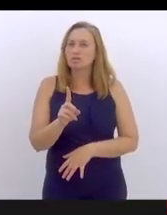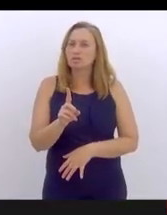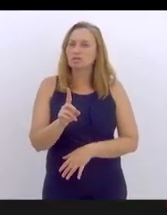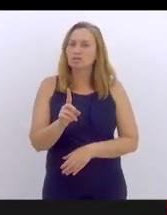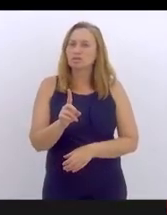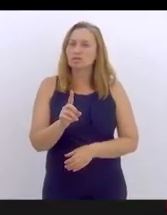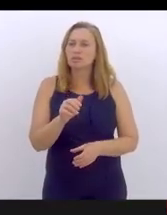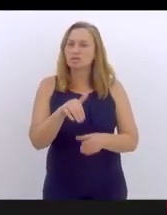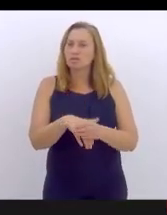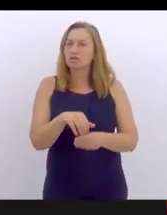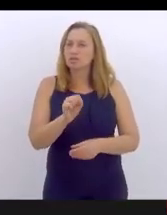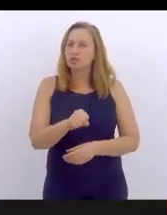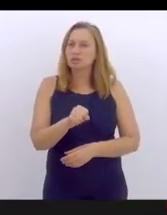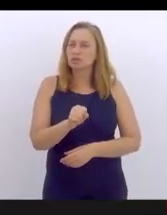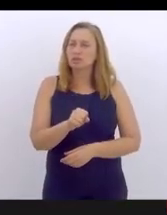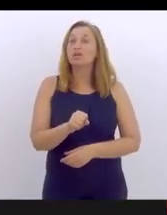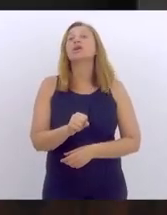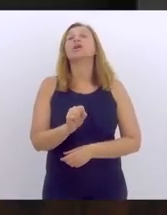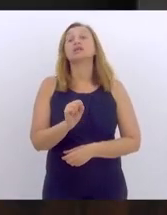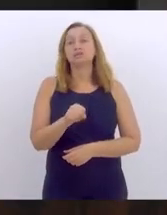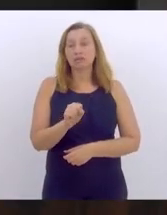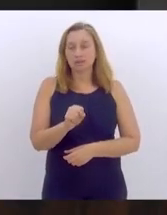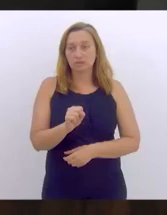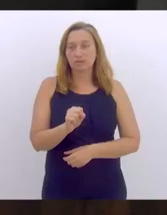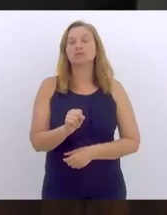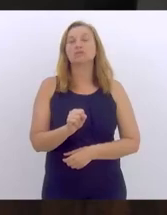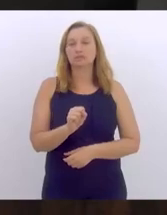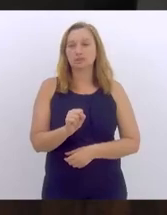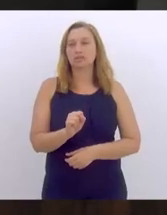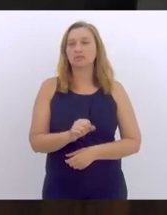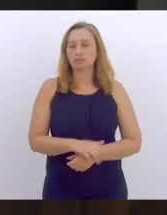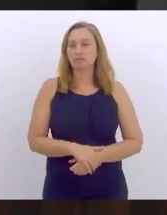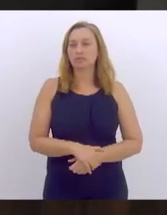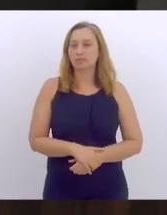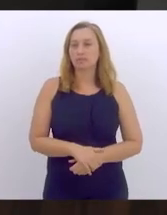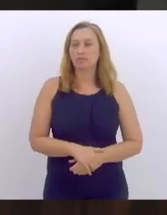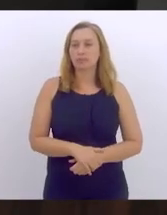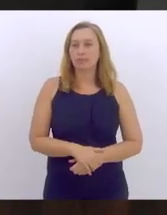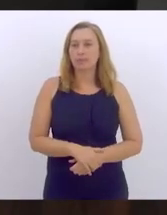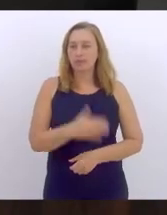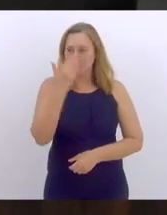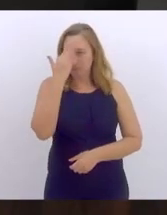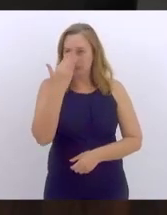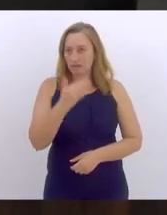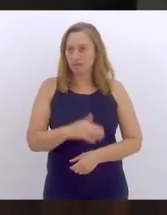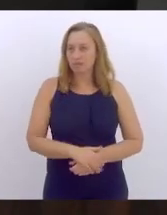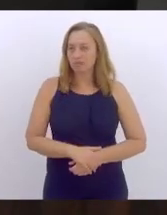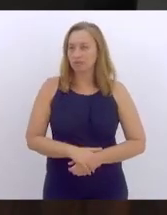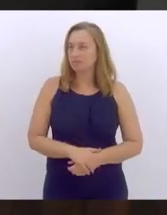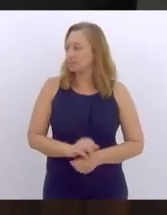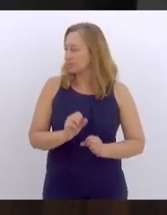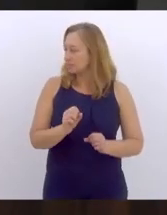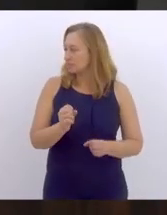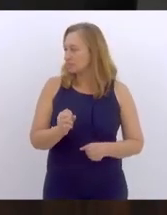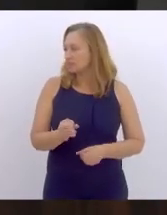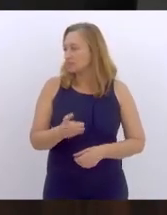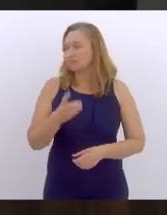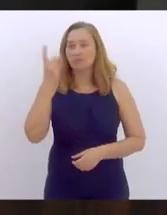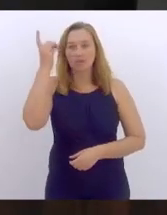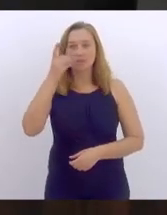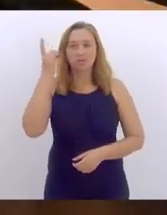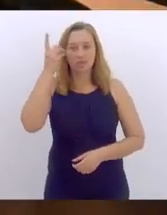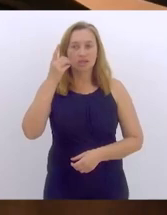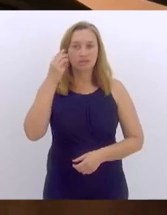consignado favorável. Ah, foi sim, foi consignado sim. Obrigada. Por favor, deputado Valdec